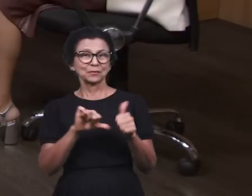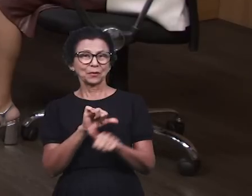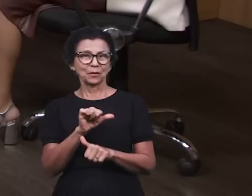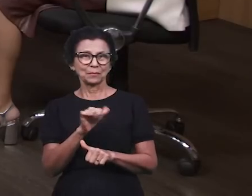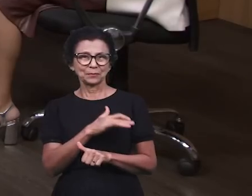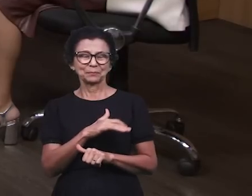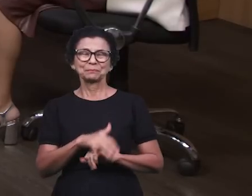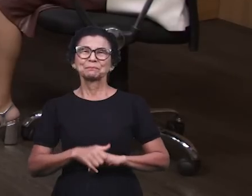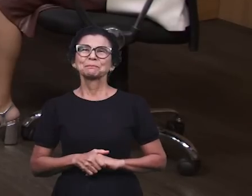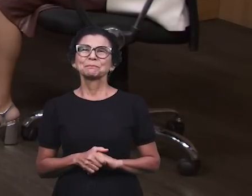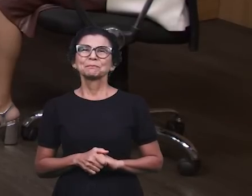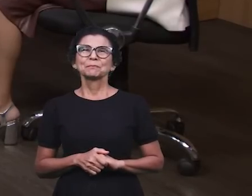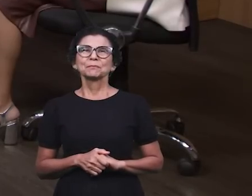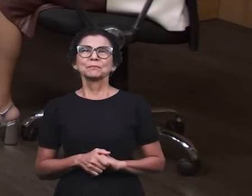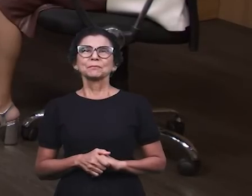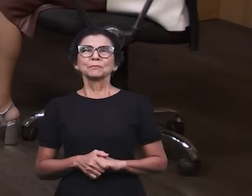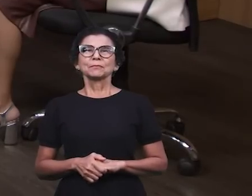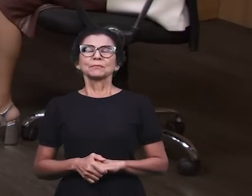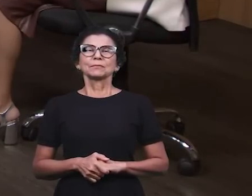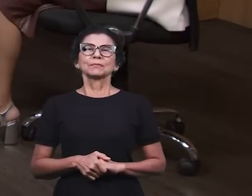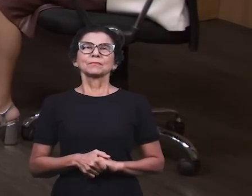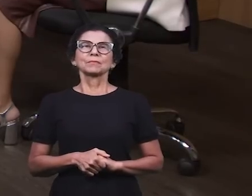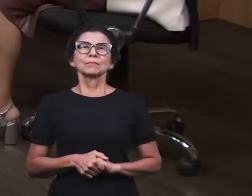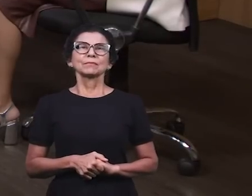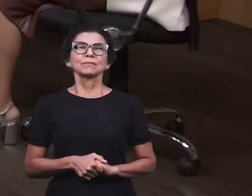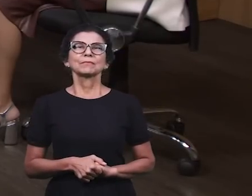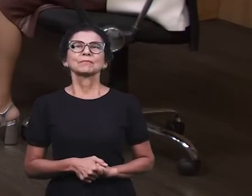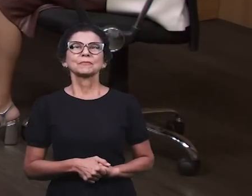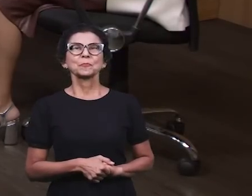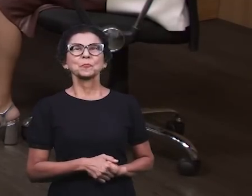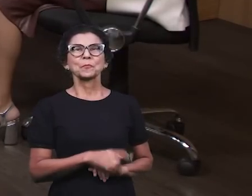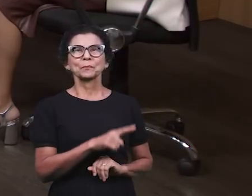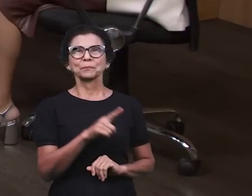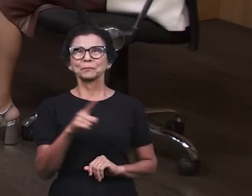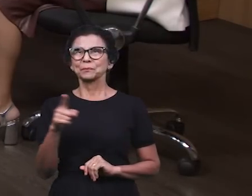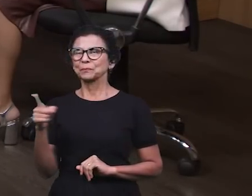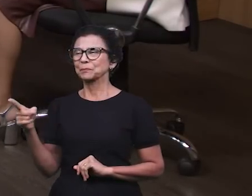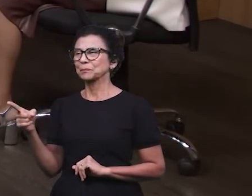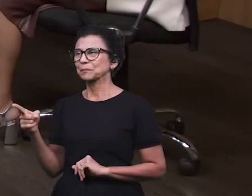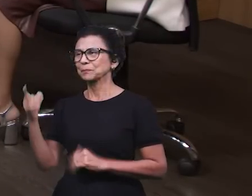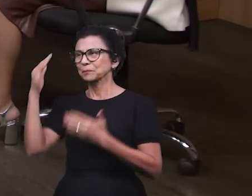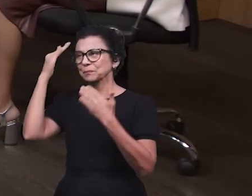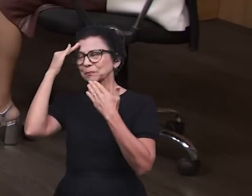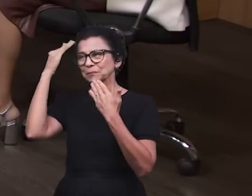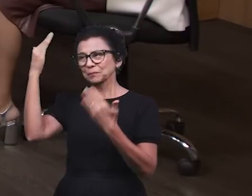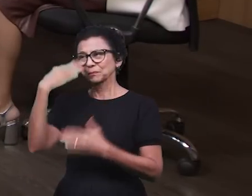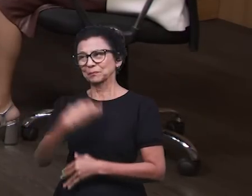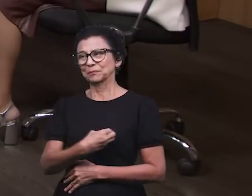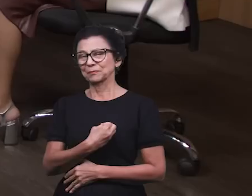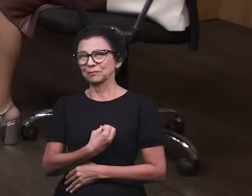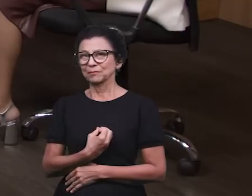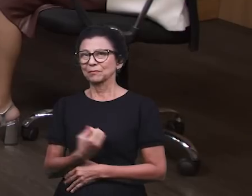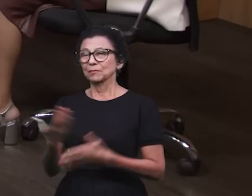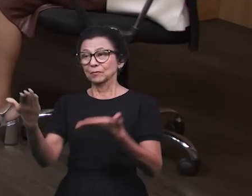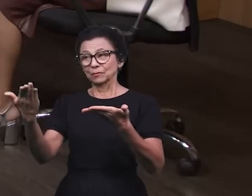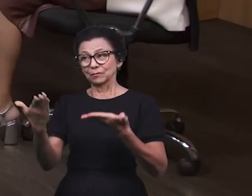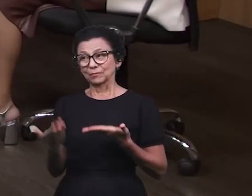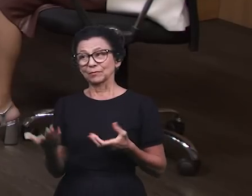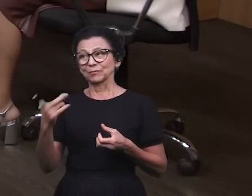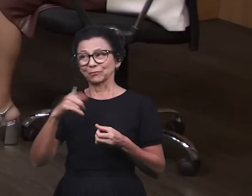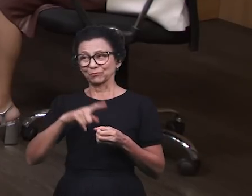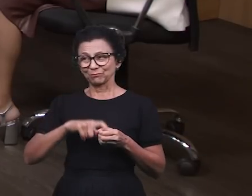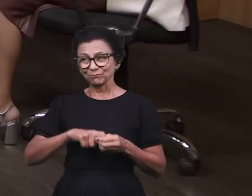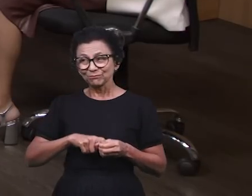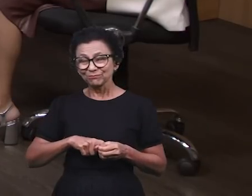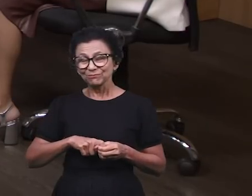extraordinário. Glória a Jesus. Aos jovens, muito obrigado pela presença de vocês, também estão convidados para estarem outras vezes